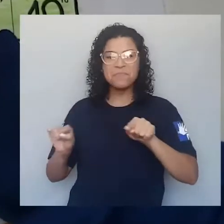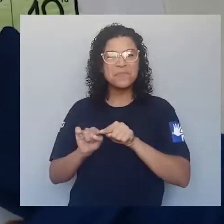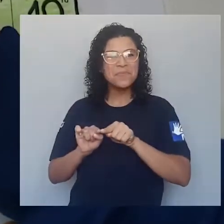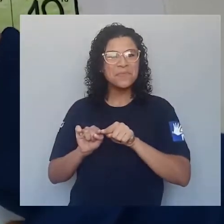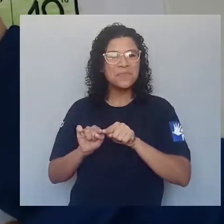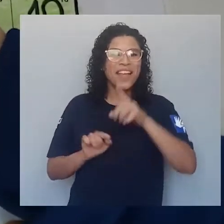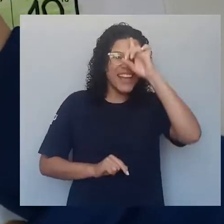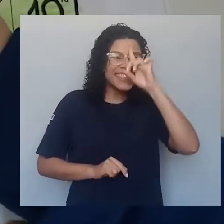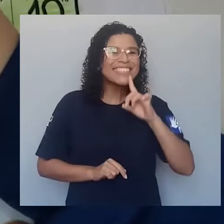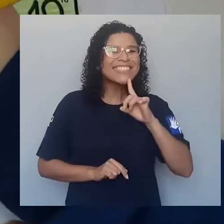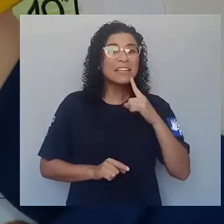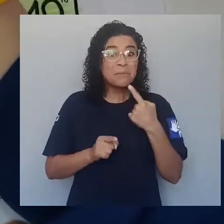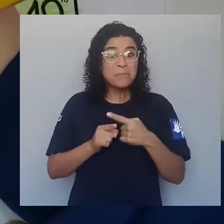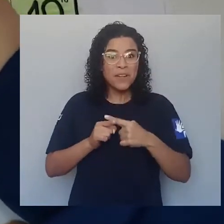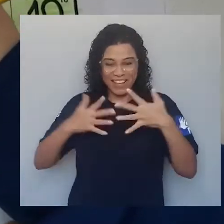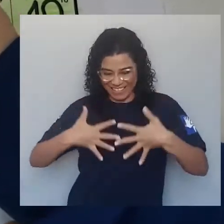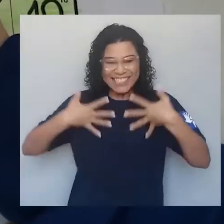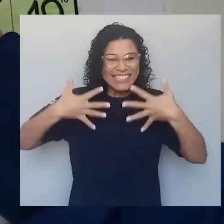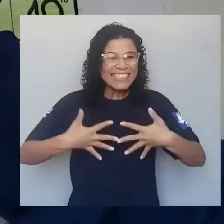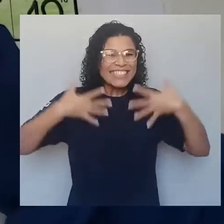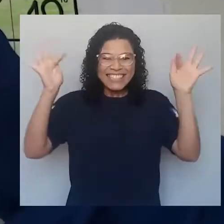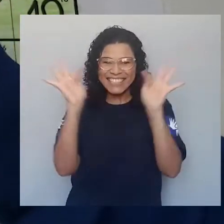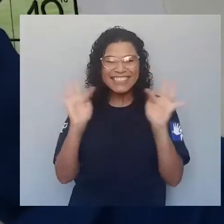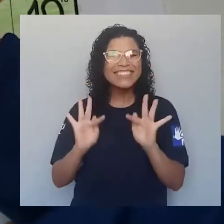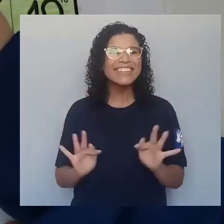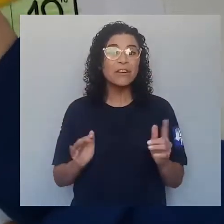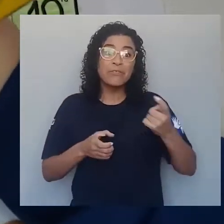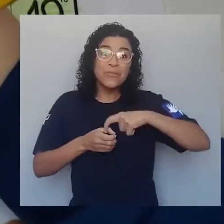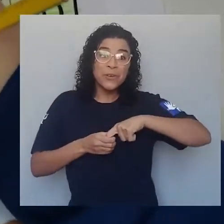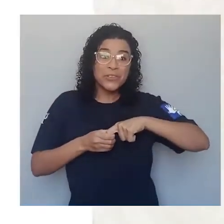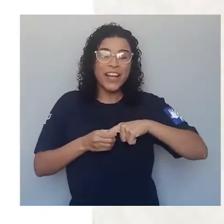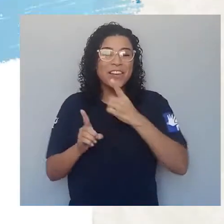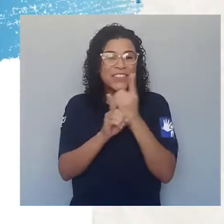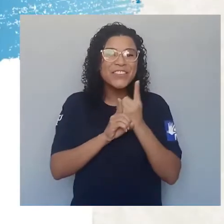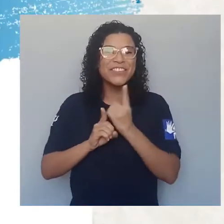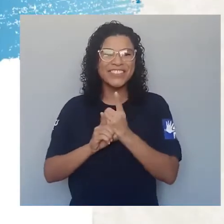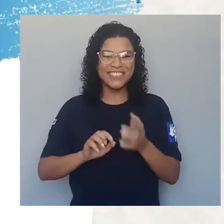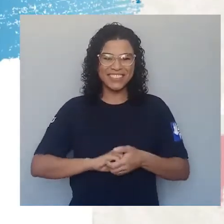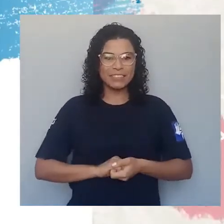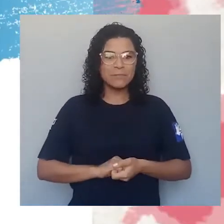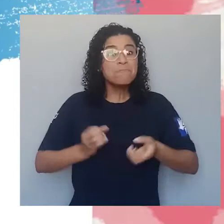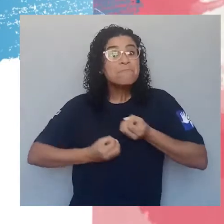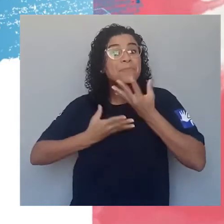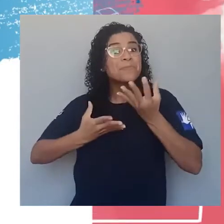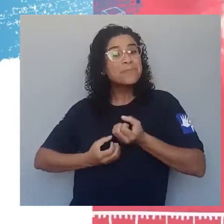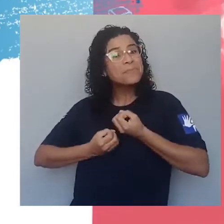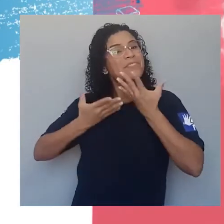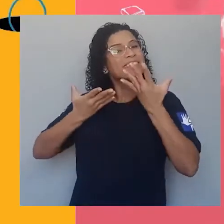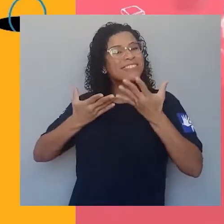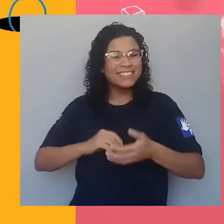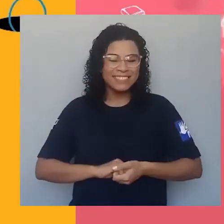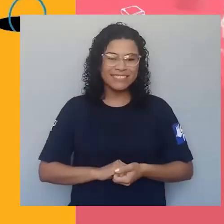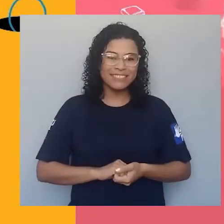de amarelo, pois estou muito feliz em retomar as nossas atividades. Poesia!